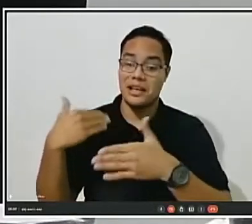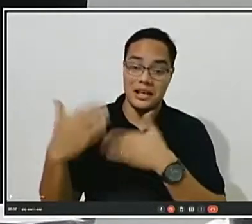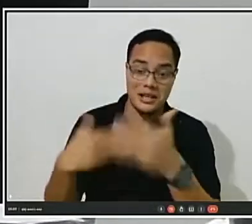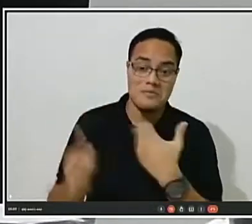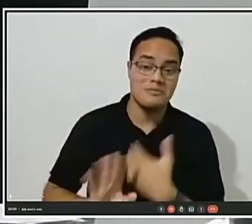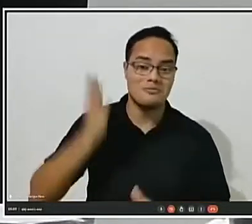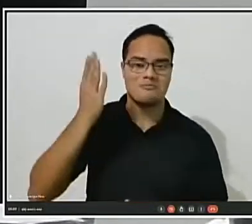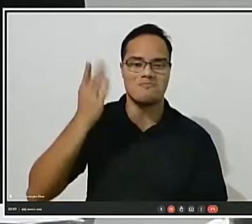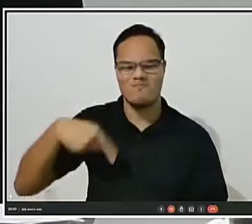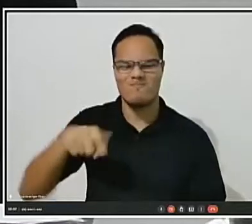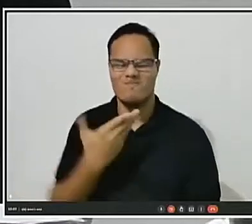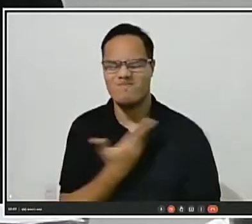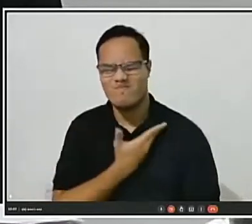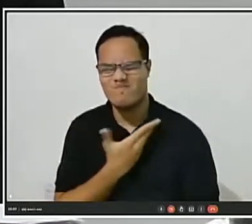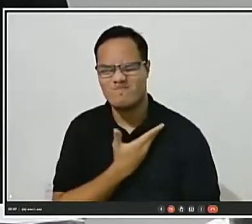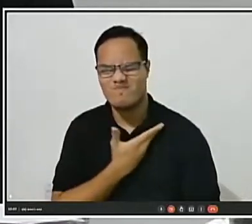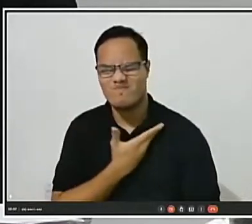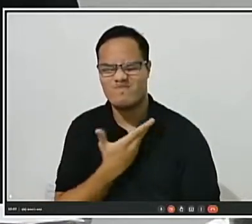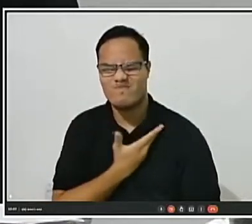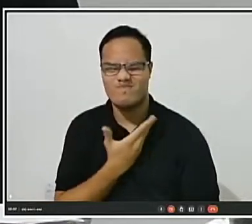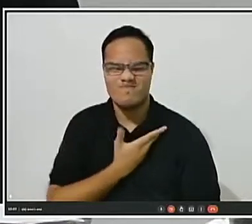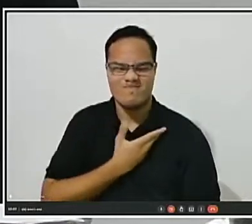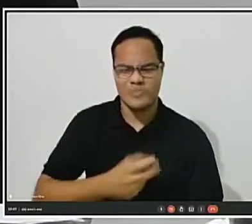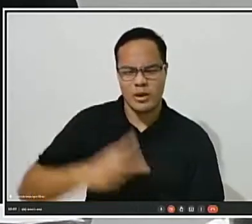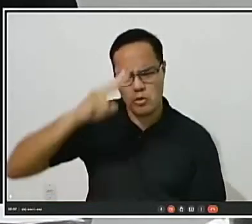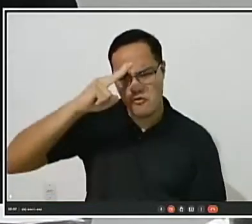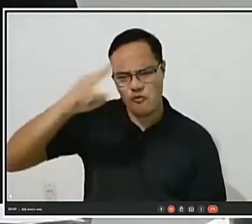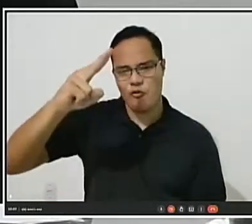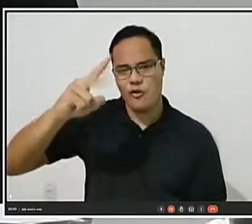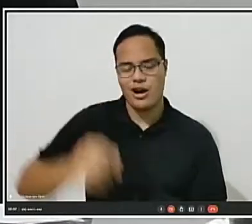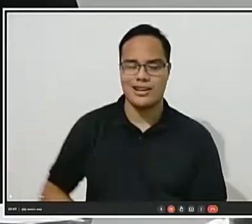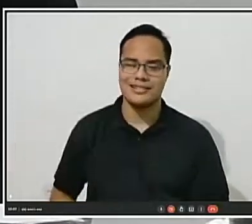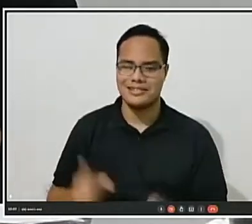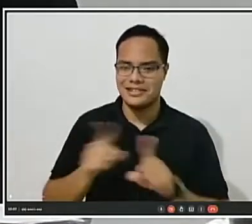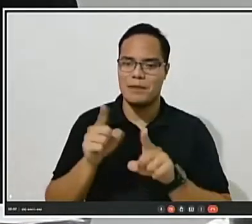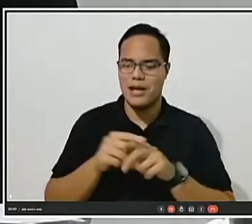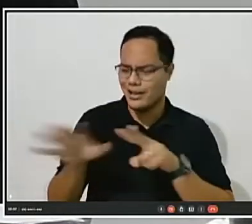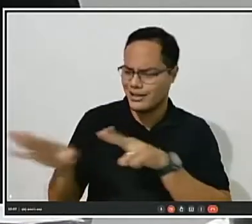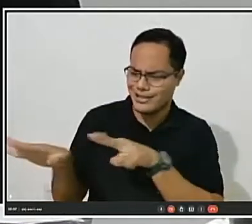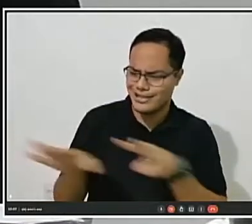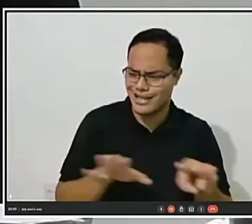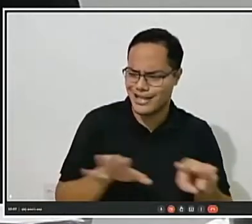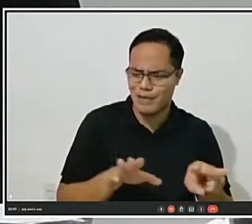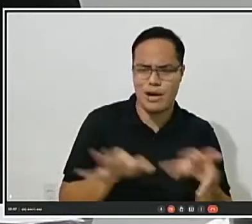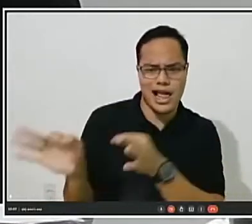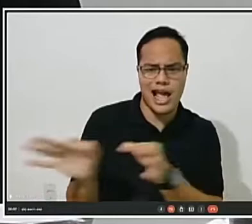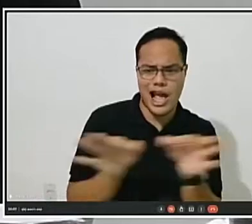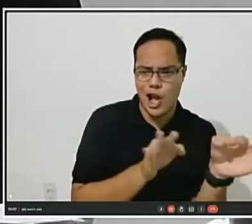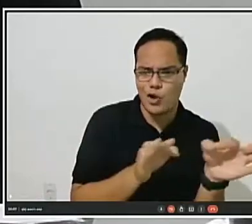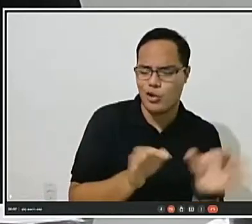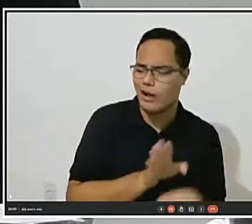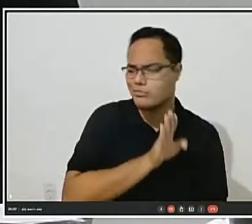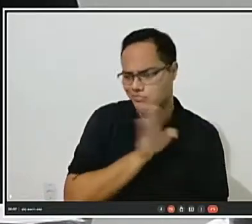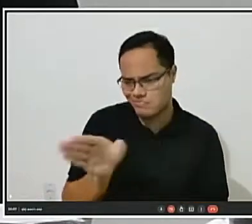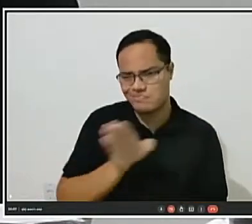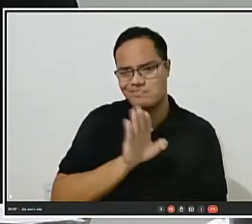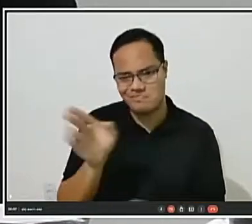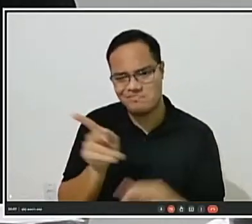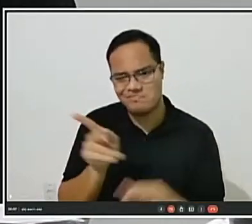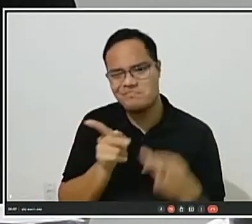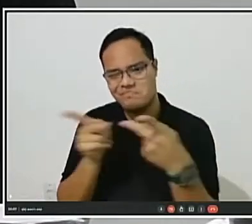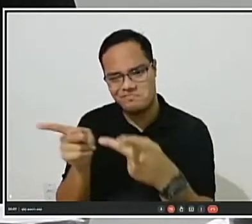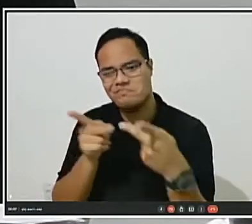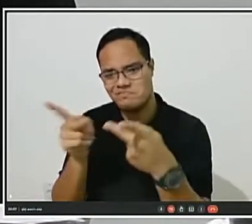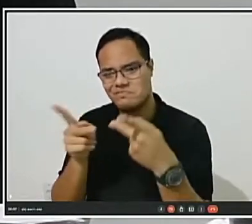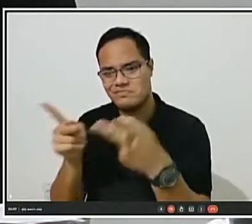sempre frequentava semanalmente na casa do pai. E era uma pessoa que a gente tinha como referência